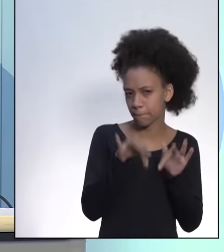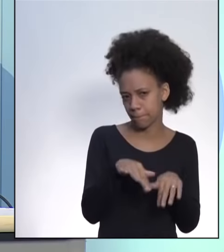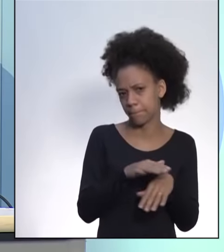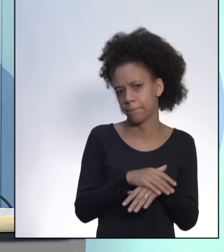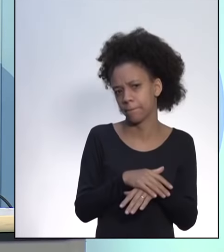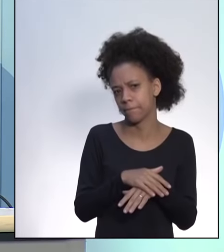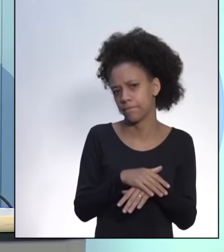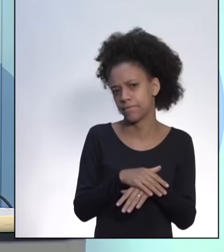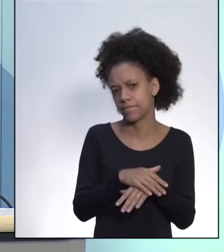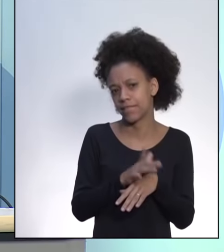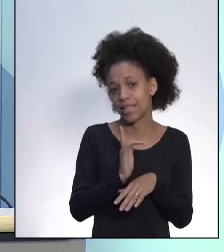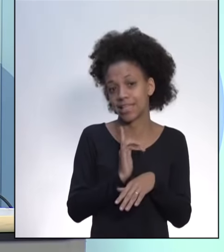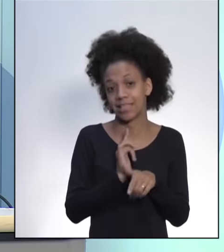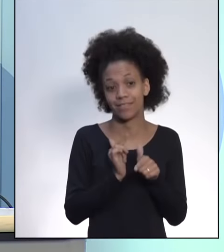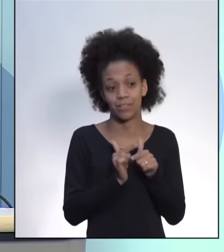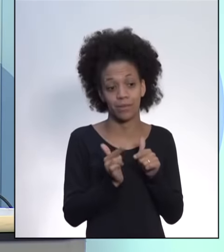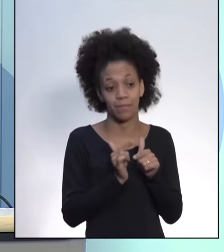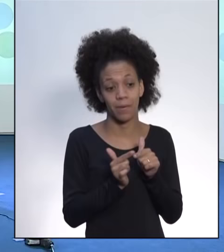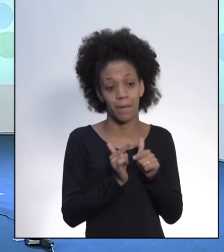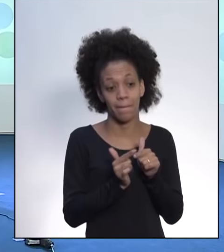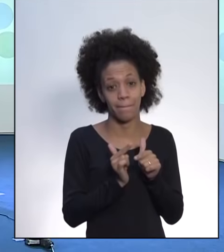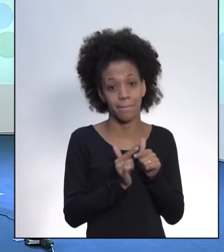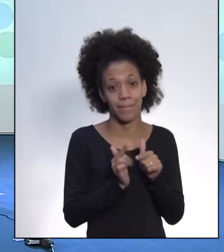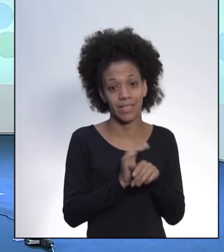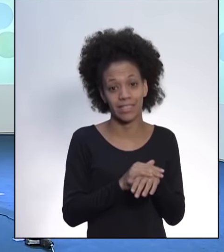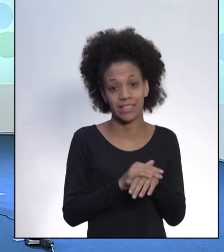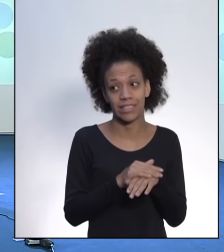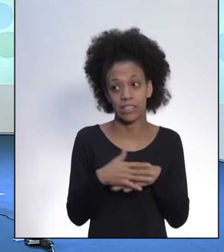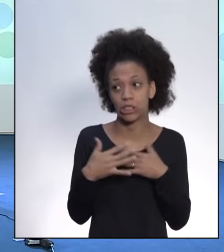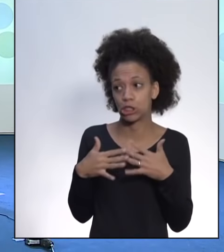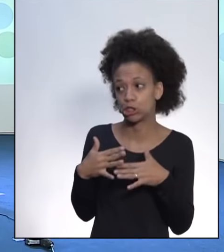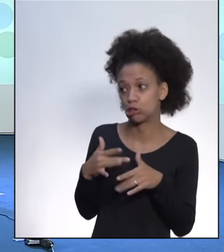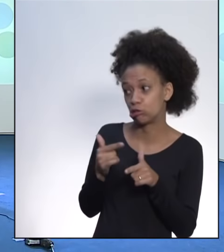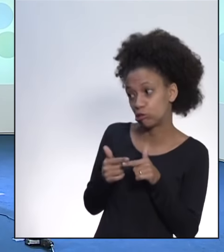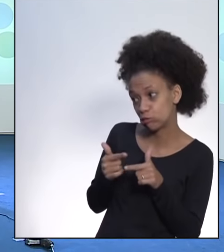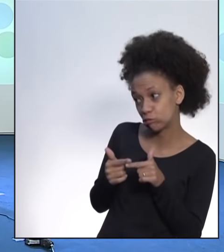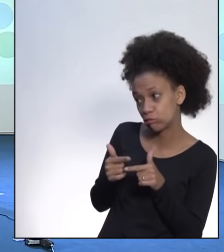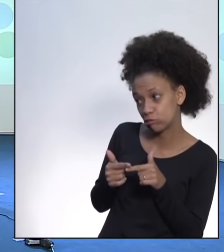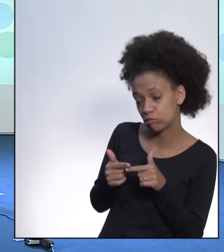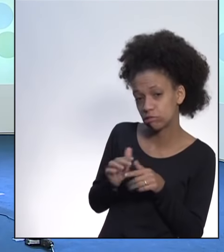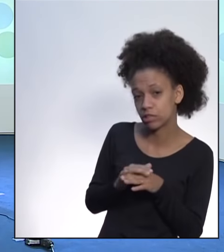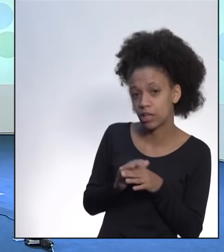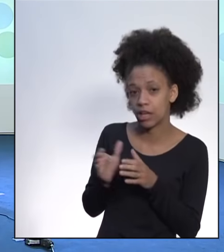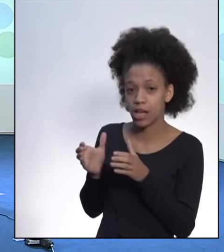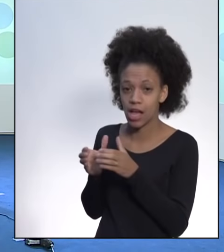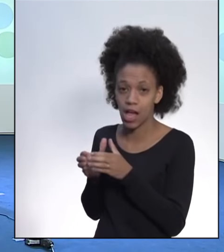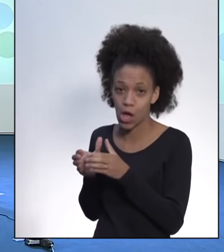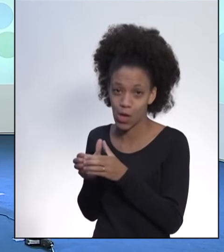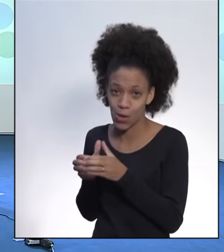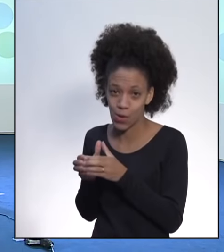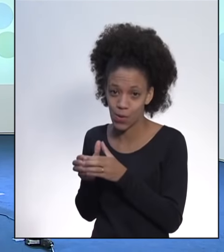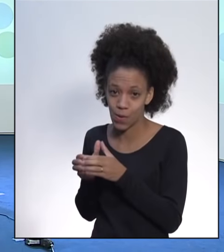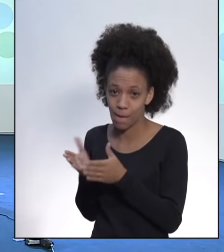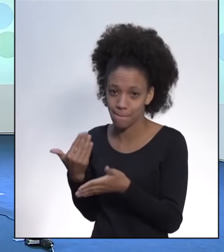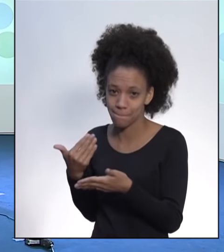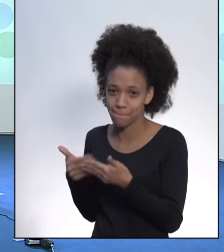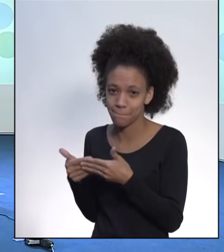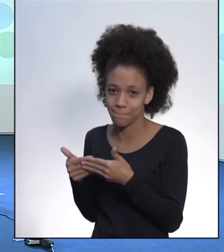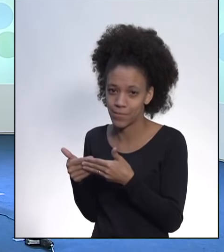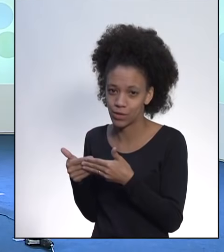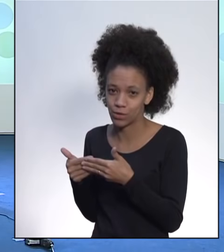problema acho que nós temos um problema um rios estão e raiva problema ah eu acho que o chat está